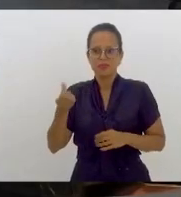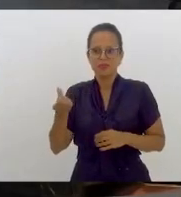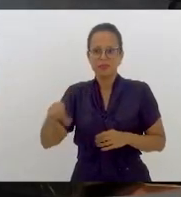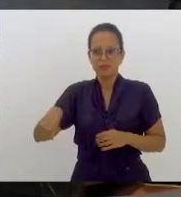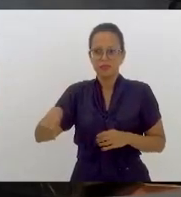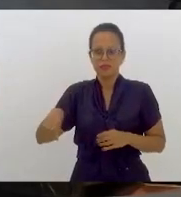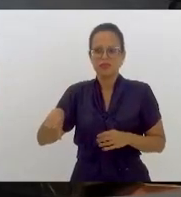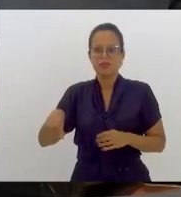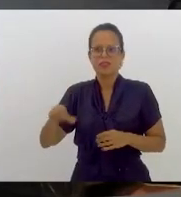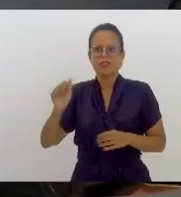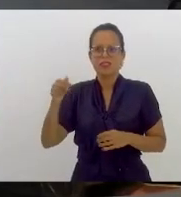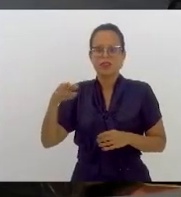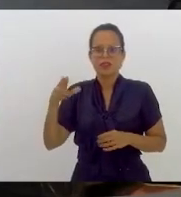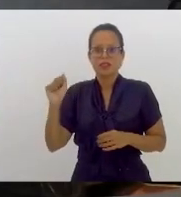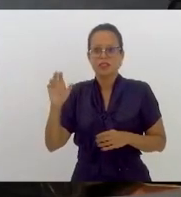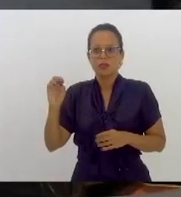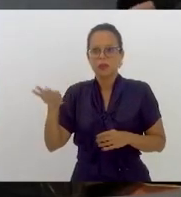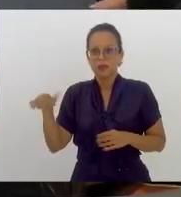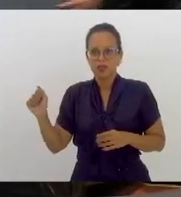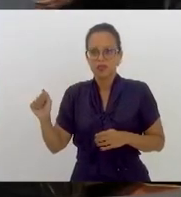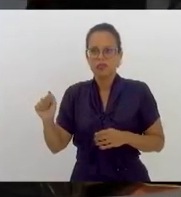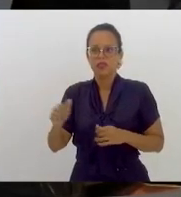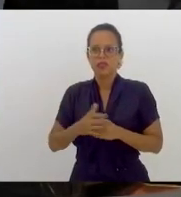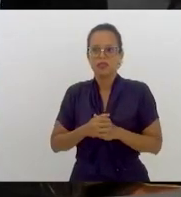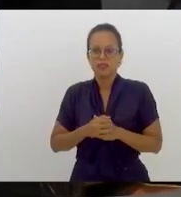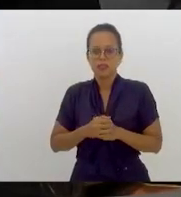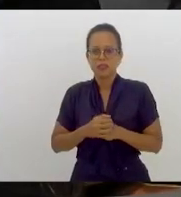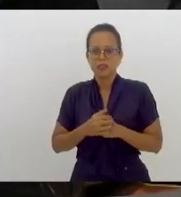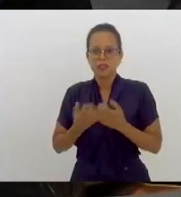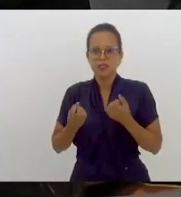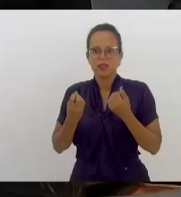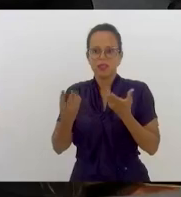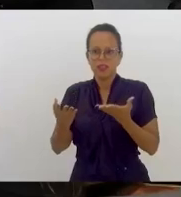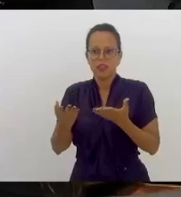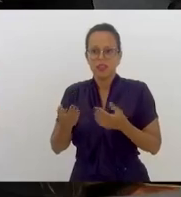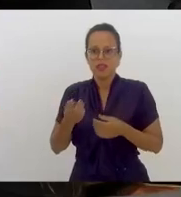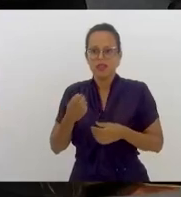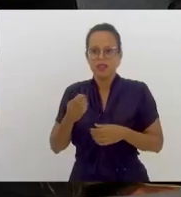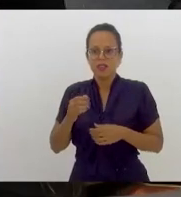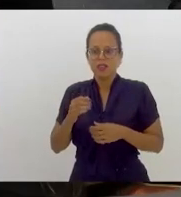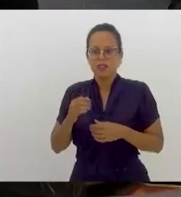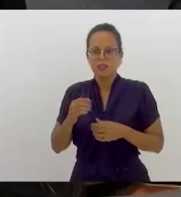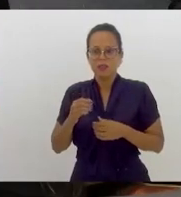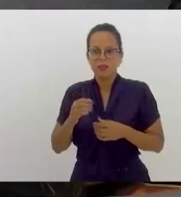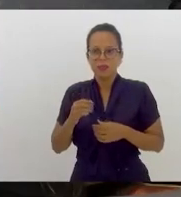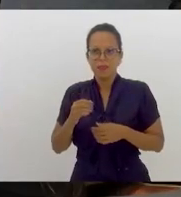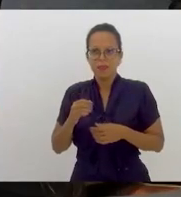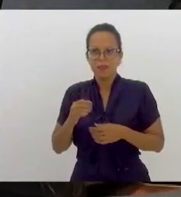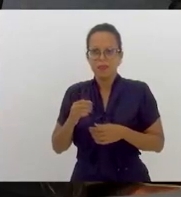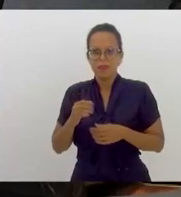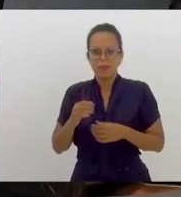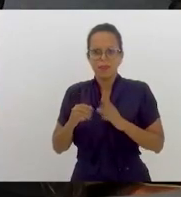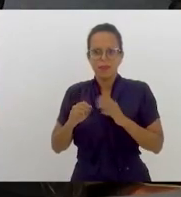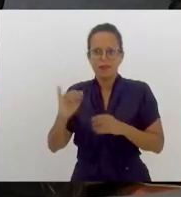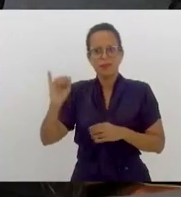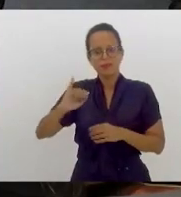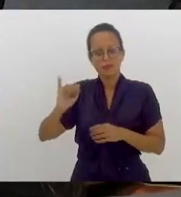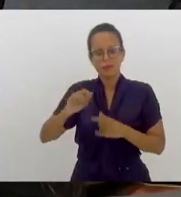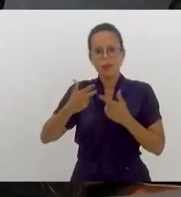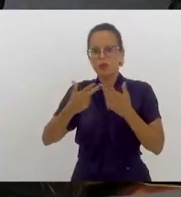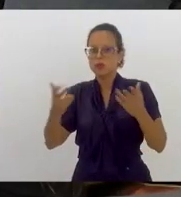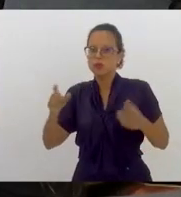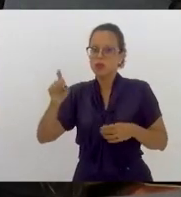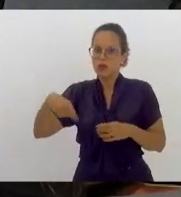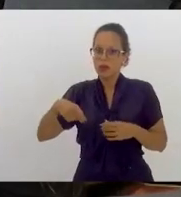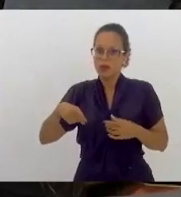deputado André Correia, que cria legislação que institui benefício fiscal à cidade de Fluminense, da outras disposições. Pendente de parecer da